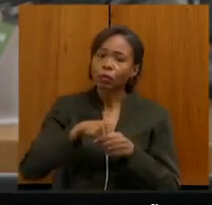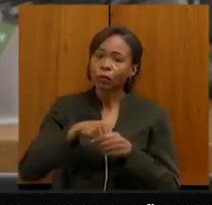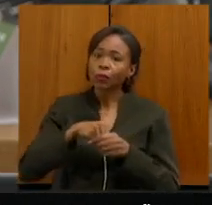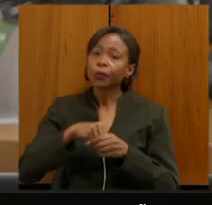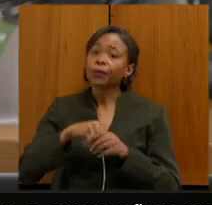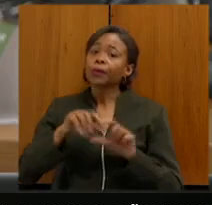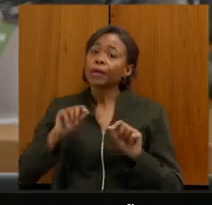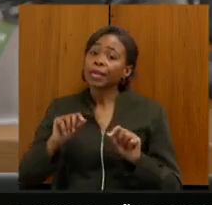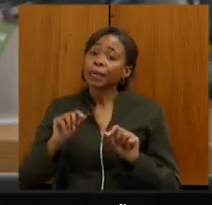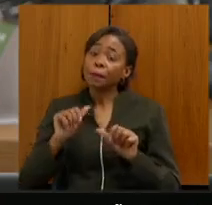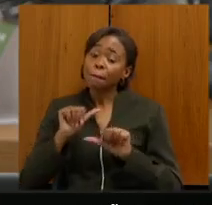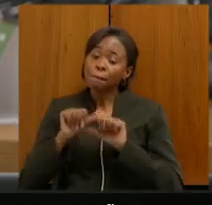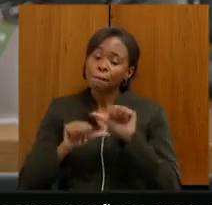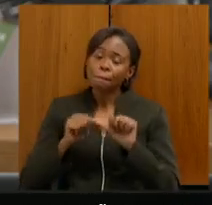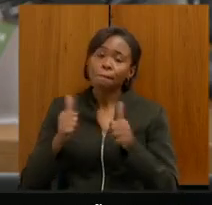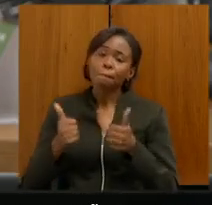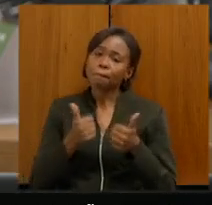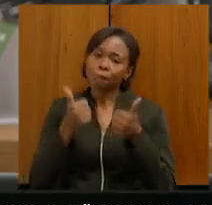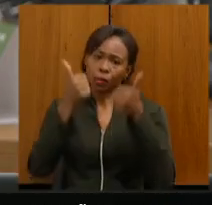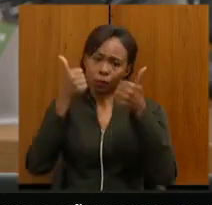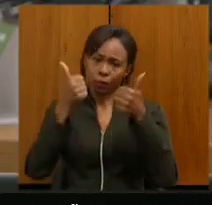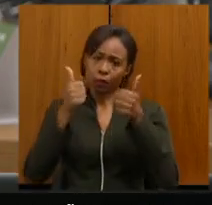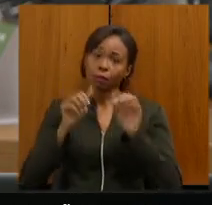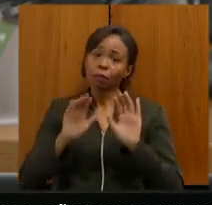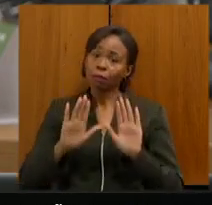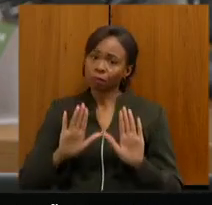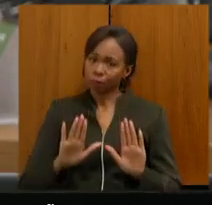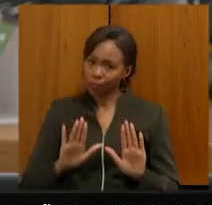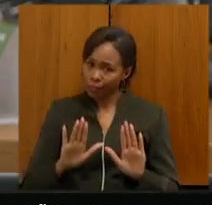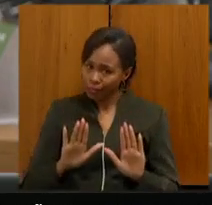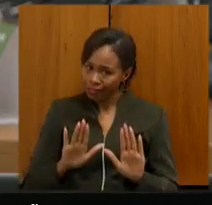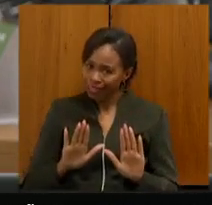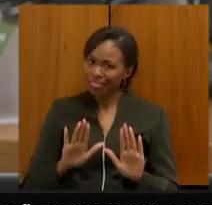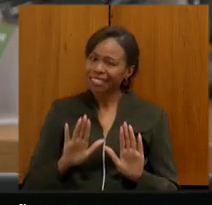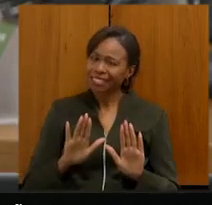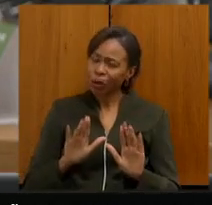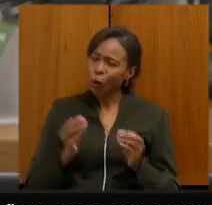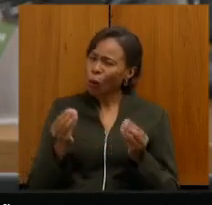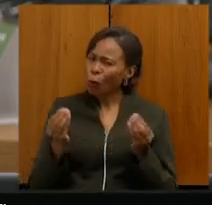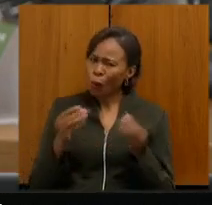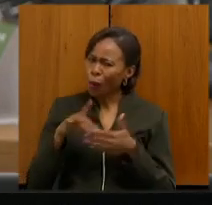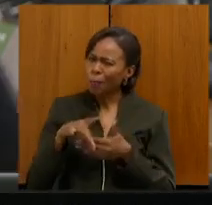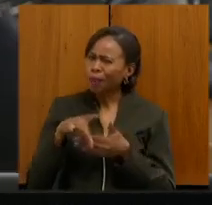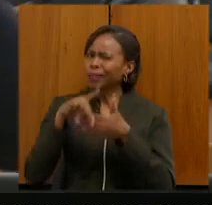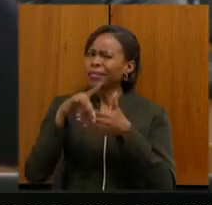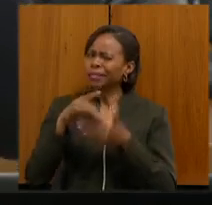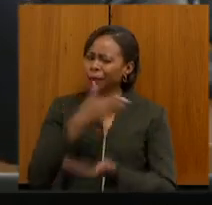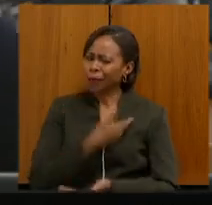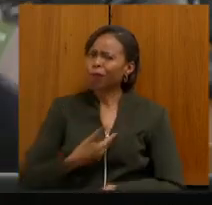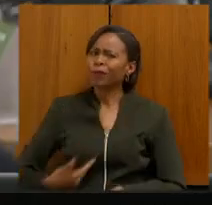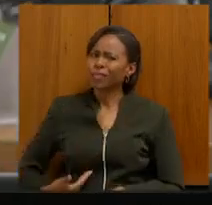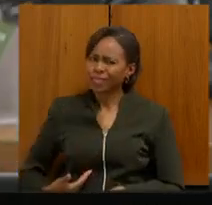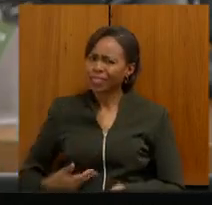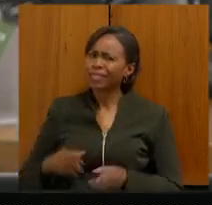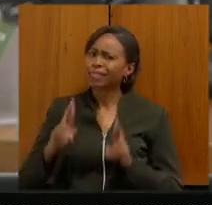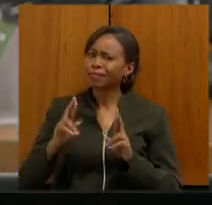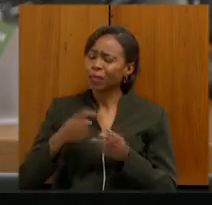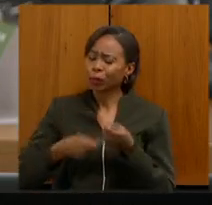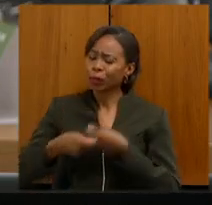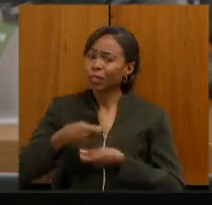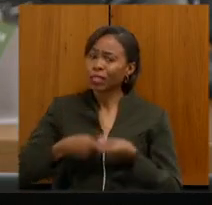melhorias mas entender também que a depender da forma como se conduz a governança ela pode ser um mecanismo importante